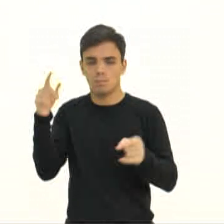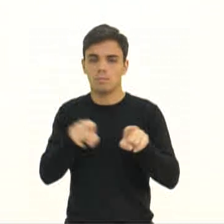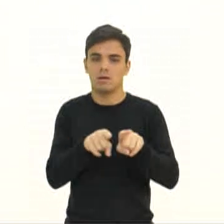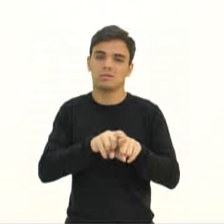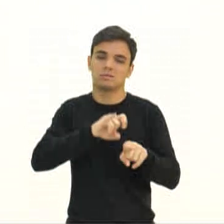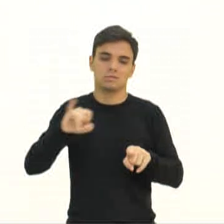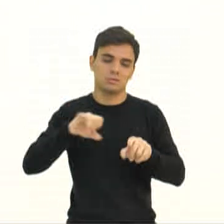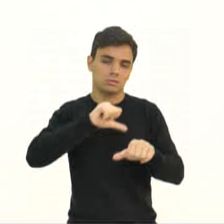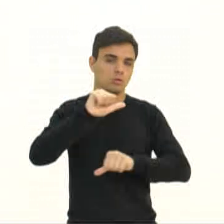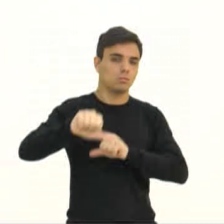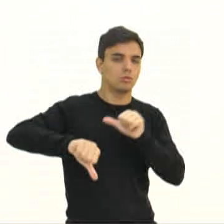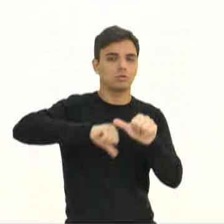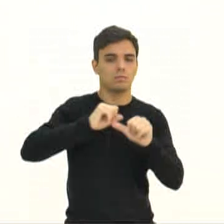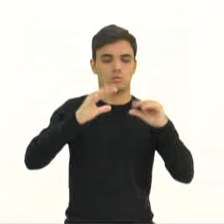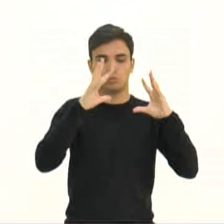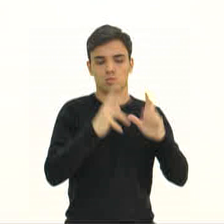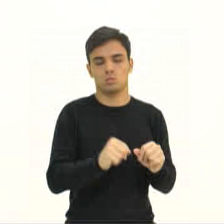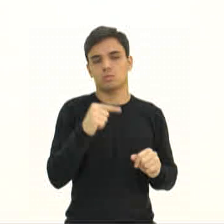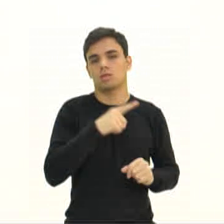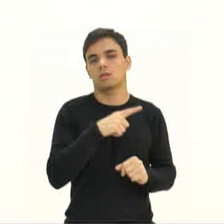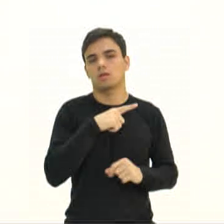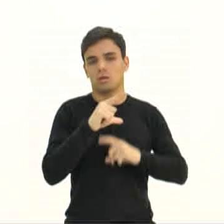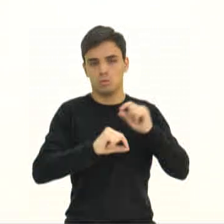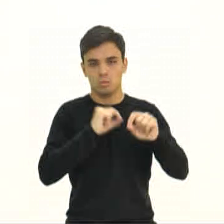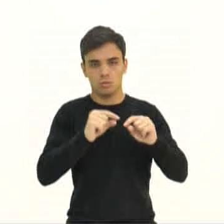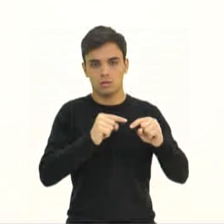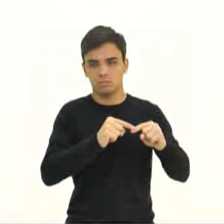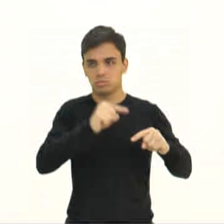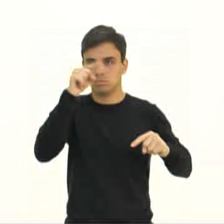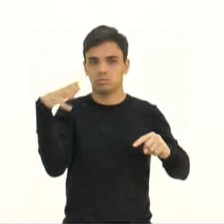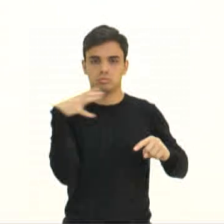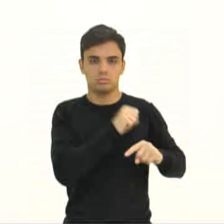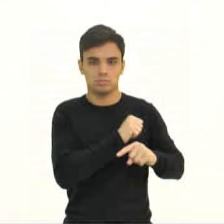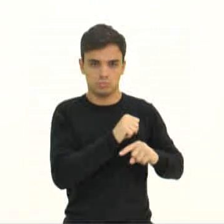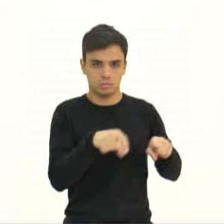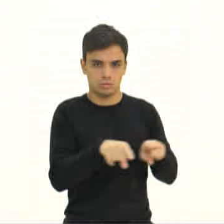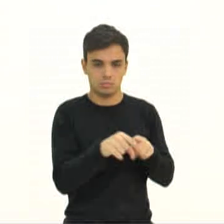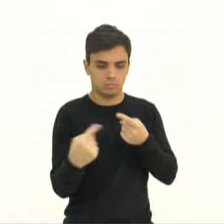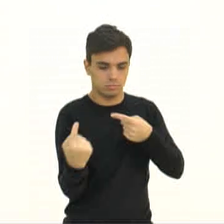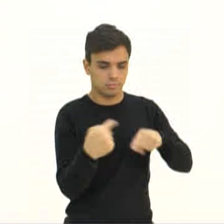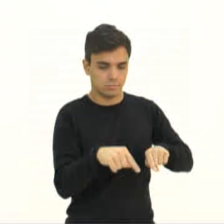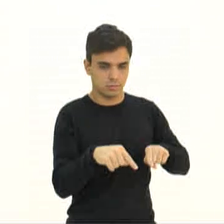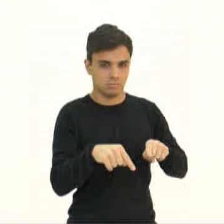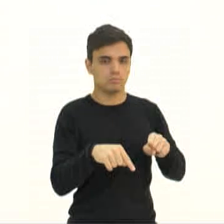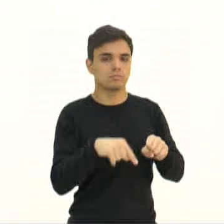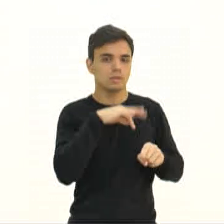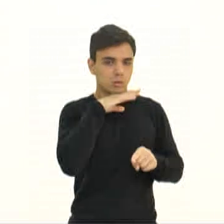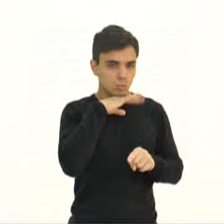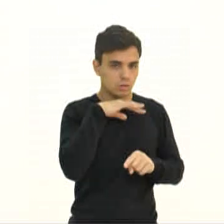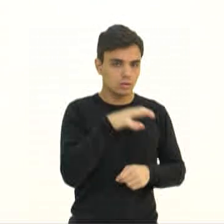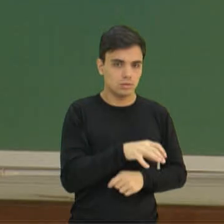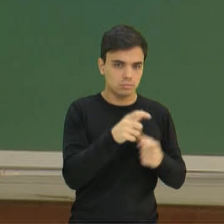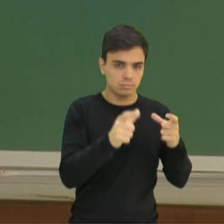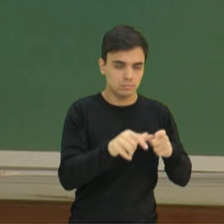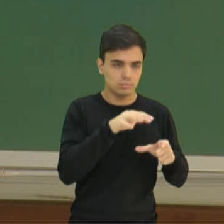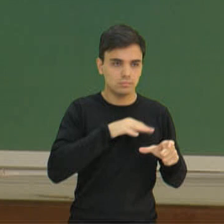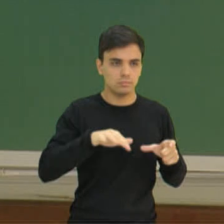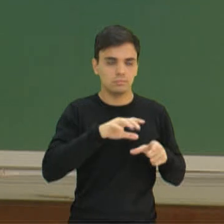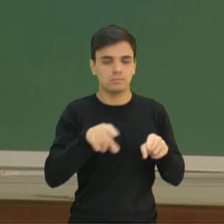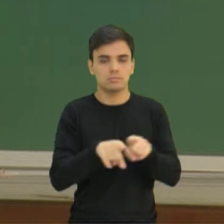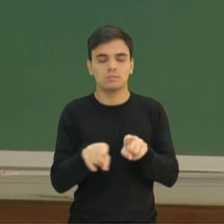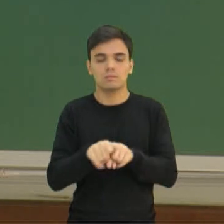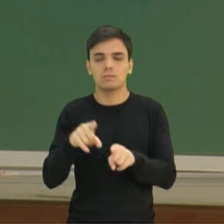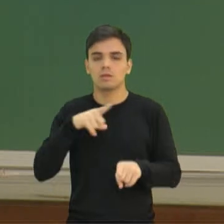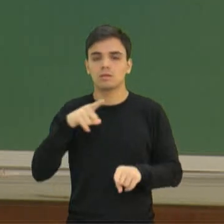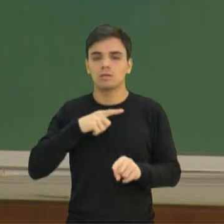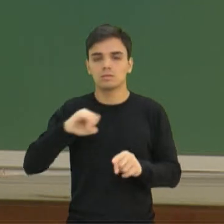modifico tudo isso, eu vou ter acentuados ali os impactos negativos naquele meio natural, certo? E aí nós vamos ter,